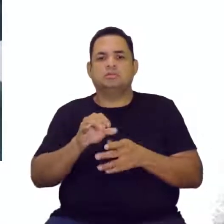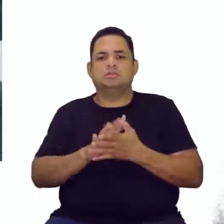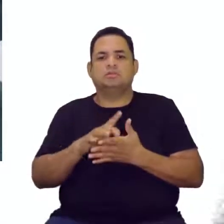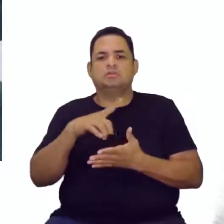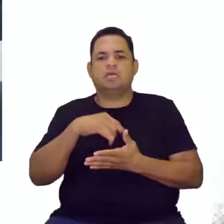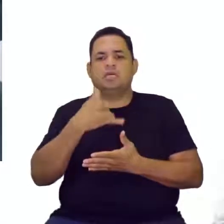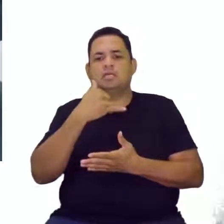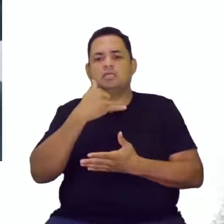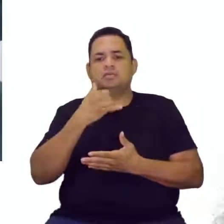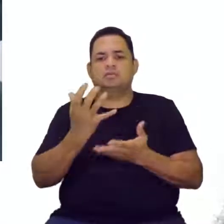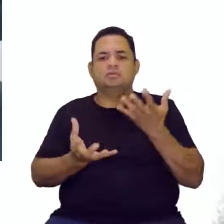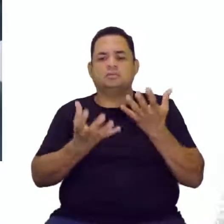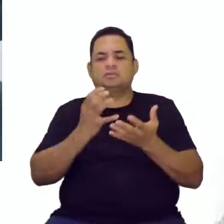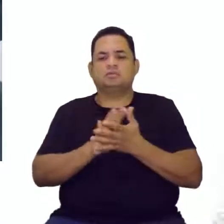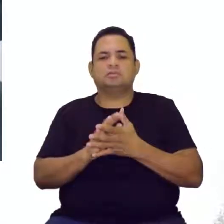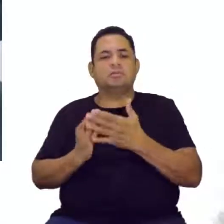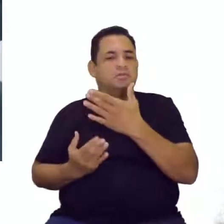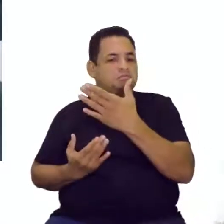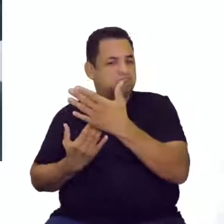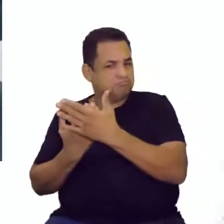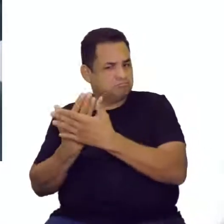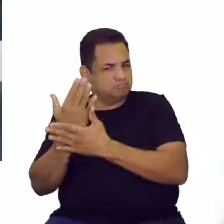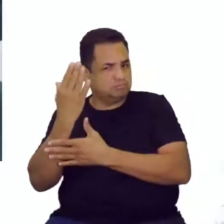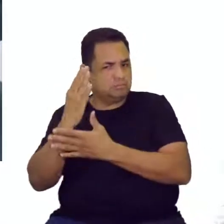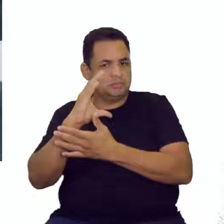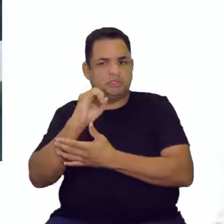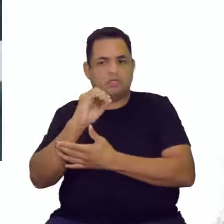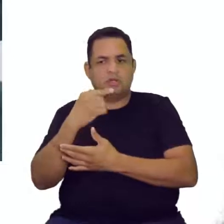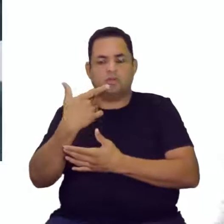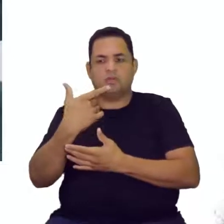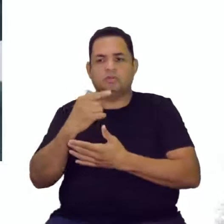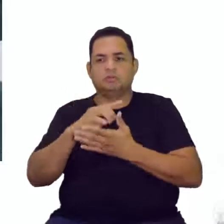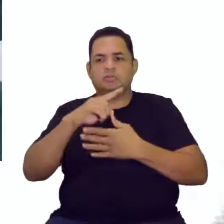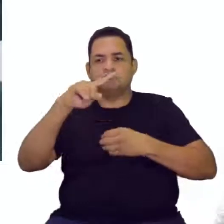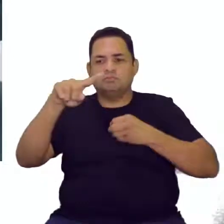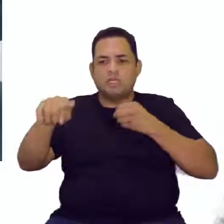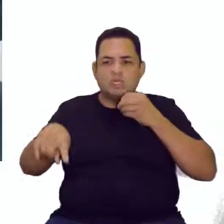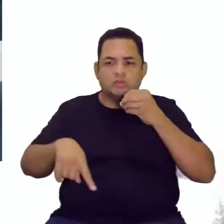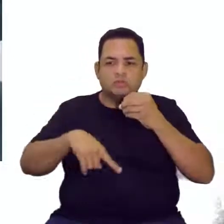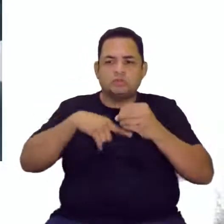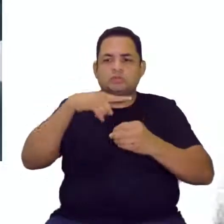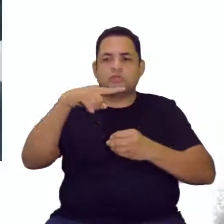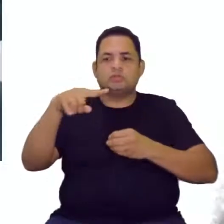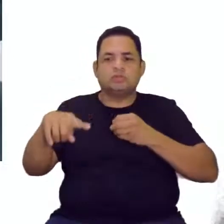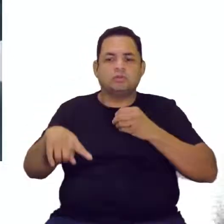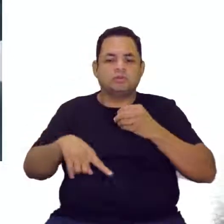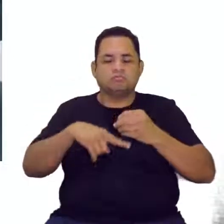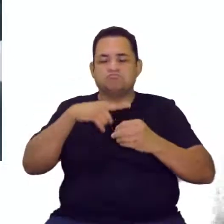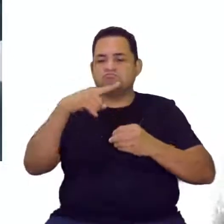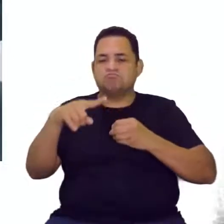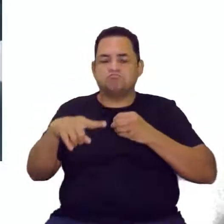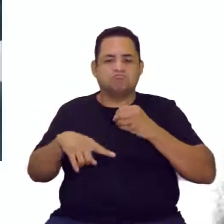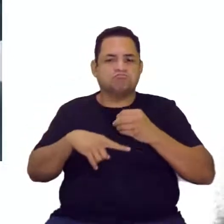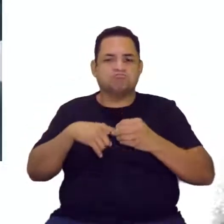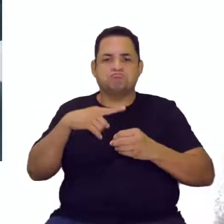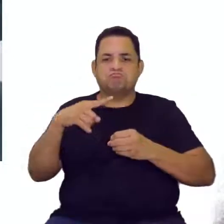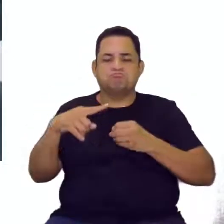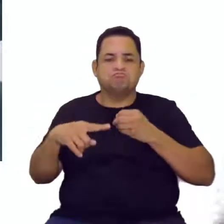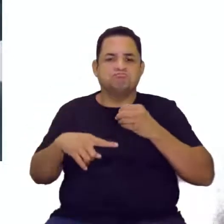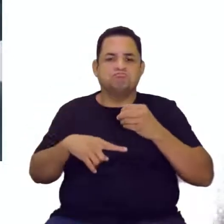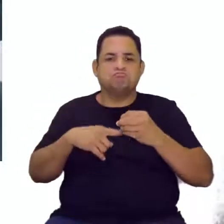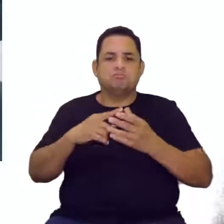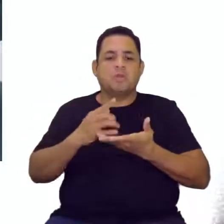através da queima, eu tenho liberação de mais CO2. Então é quase que um ciclo vicioso. Quando